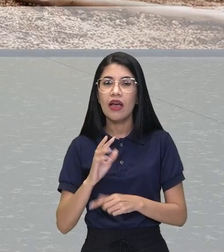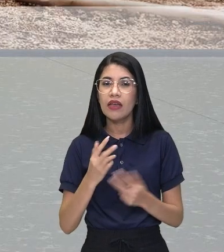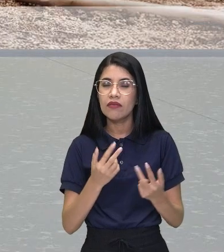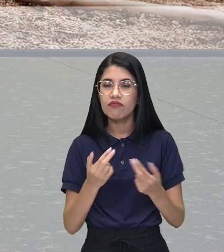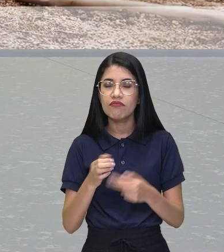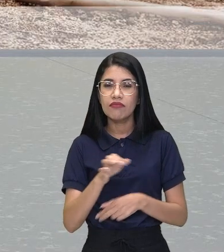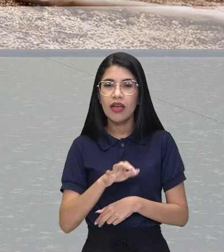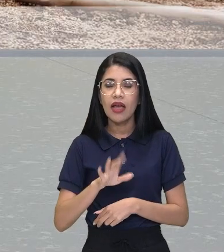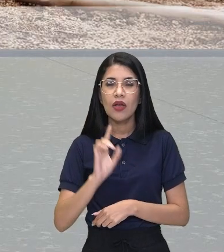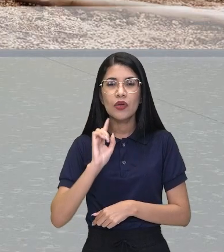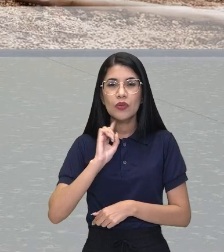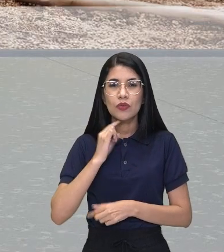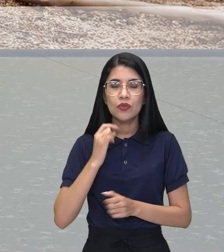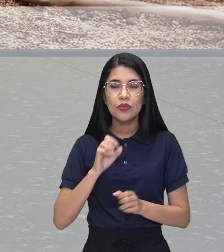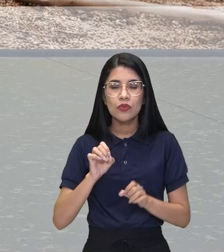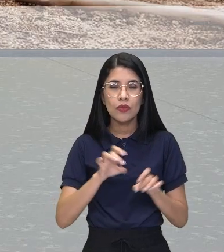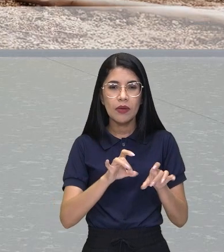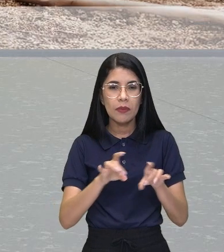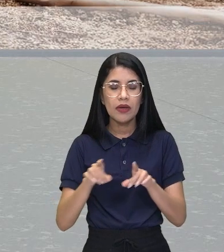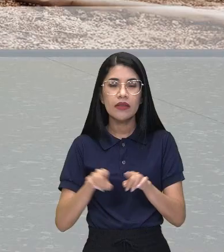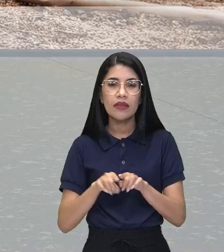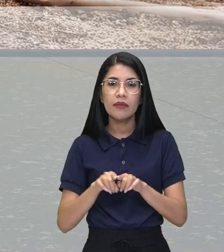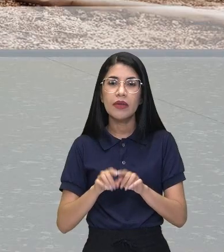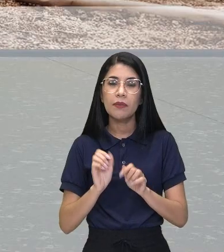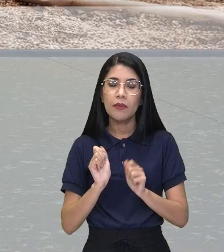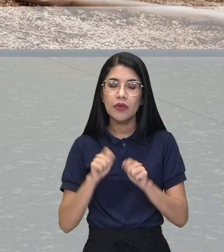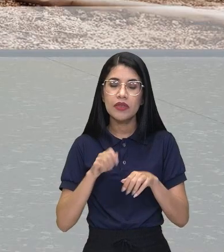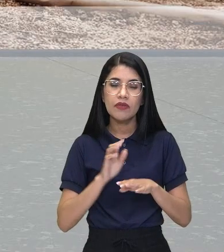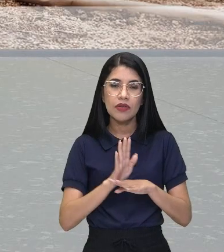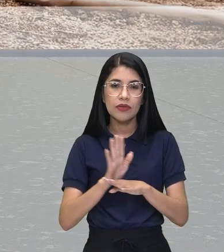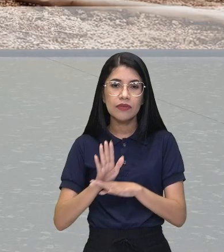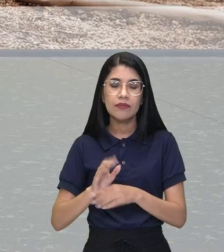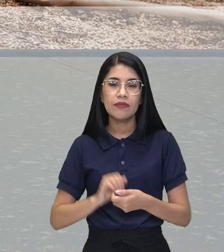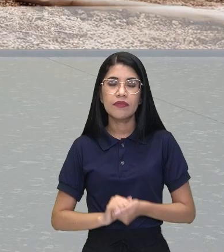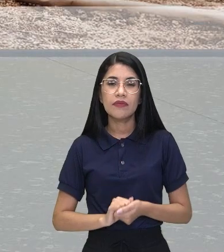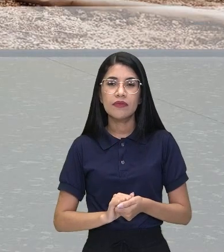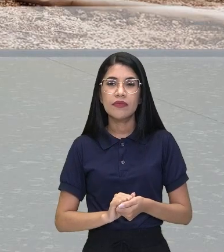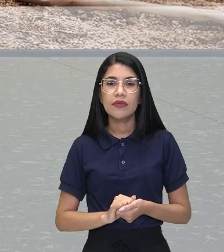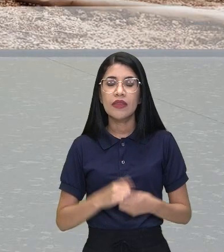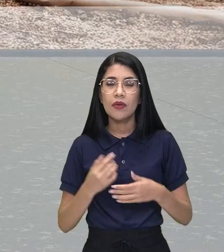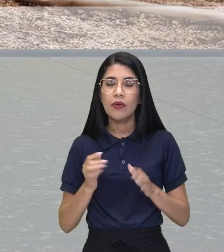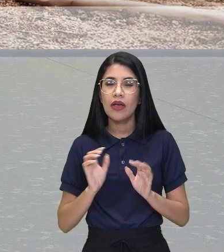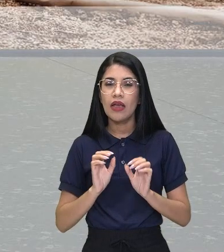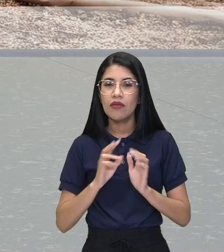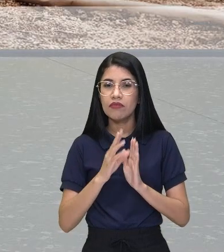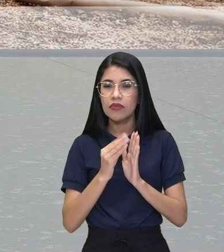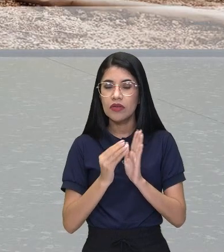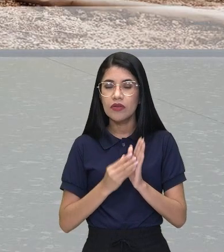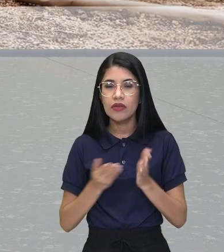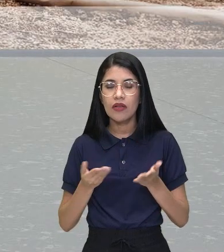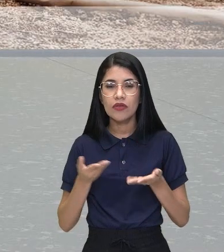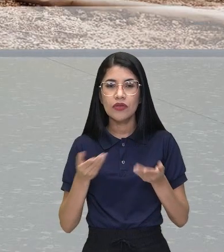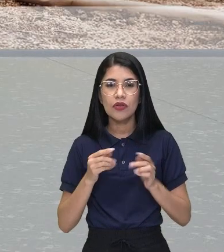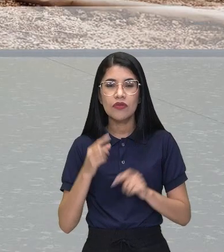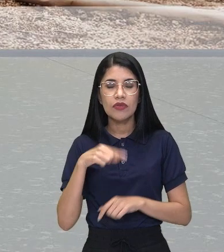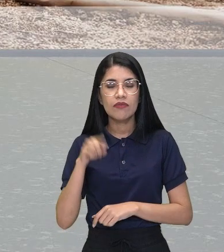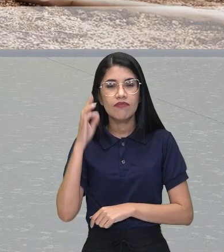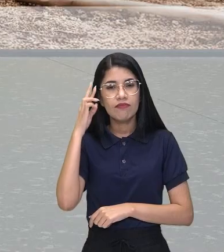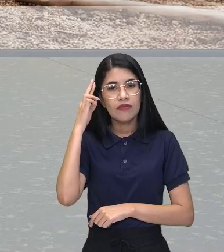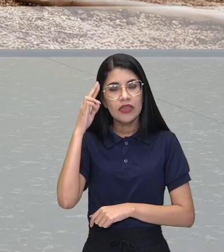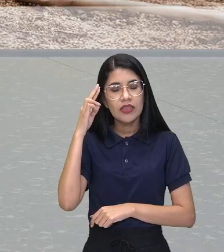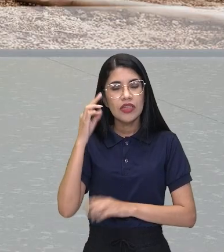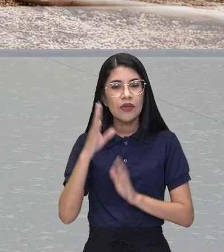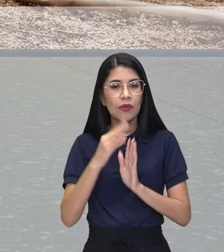né, ajudar de alguma forma. Essa que é a situação, né, professor? Exatamente. Então, pessoal, era isso, né, que a gente queria refletir com vocês aqui, né, trazer